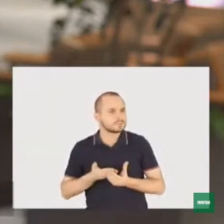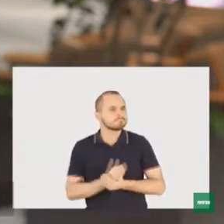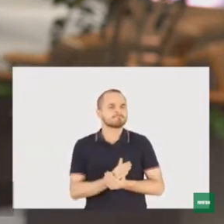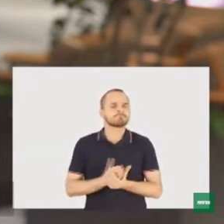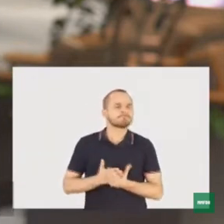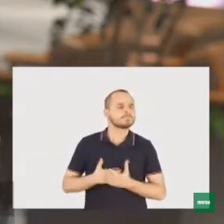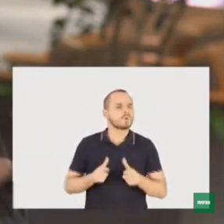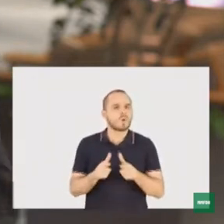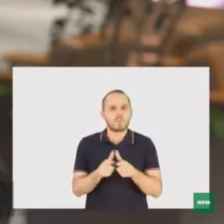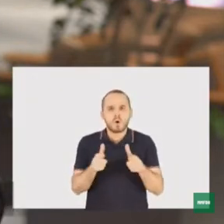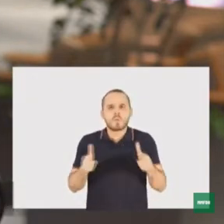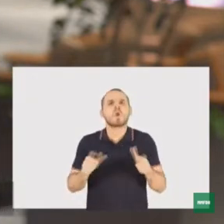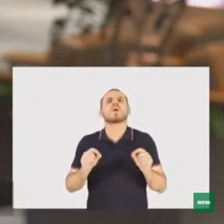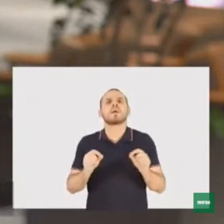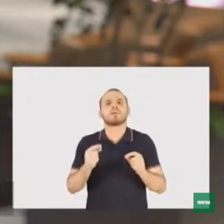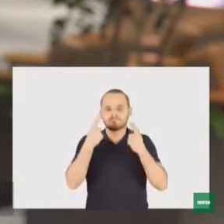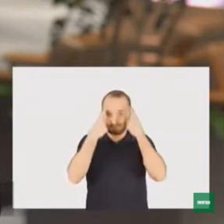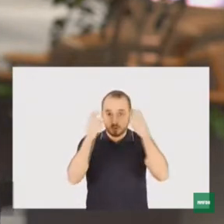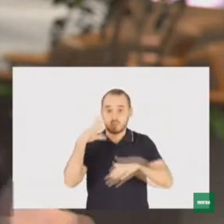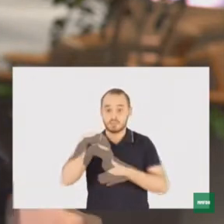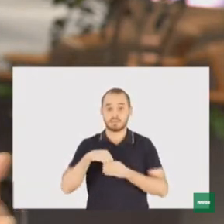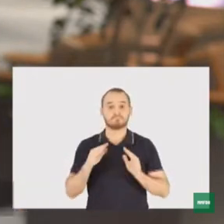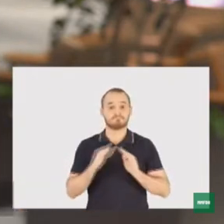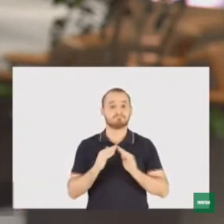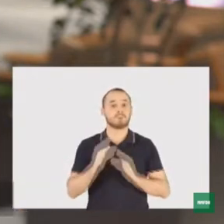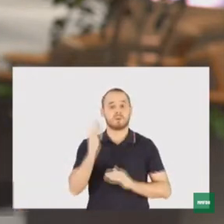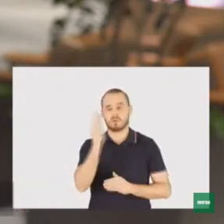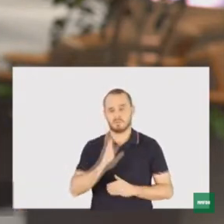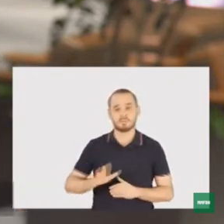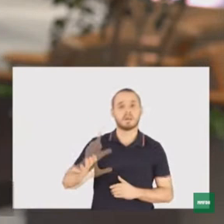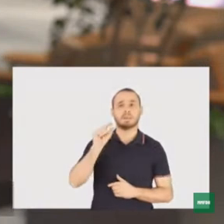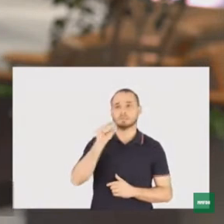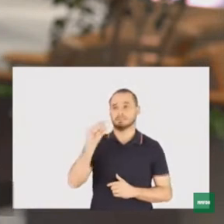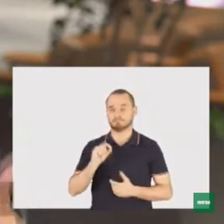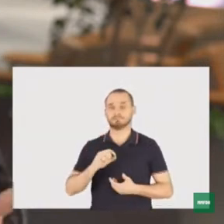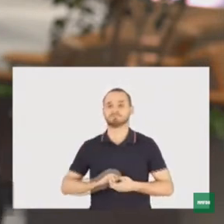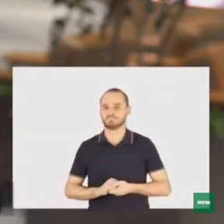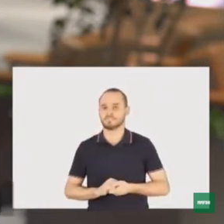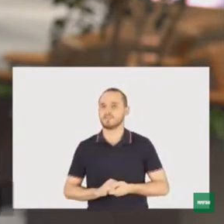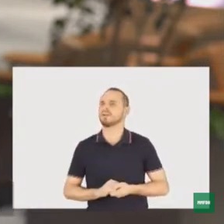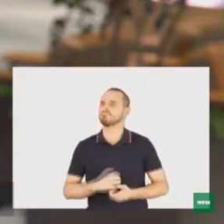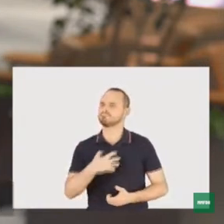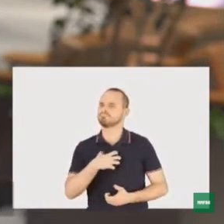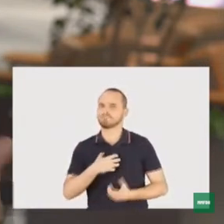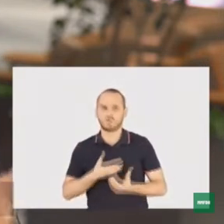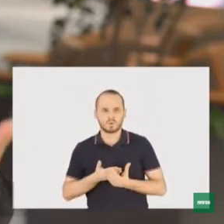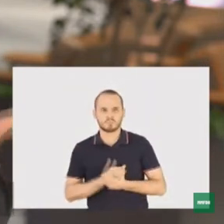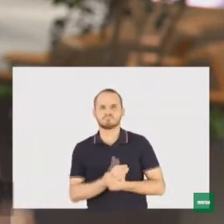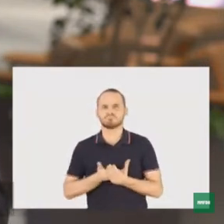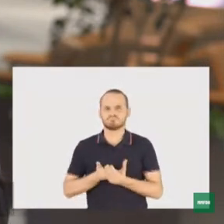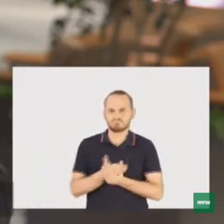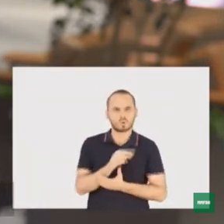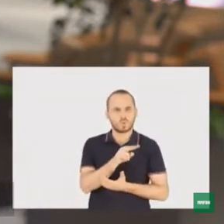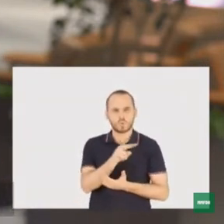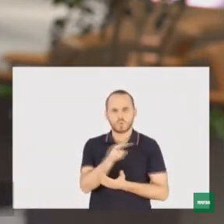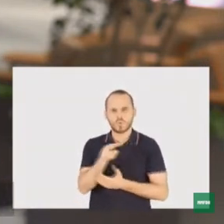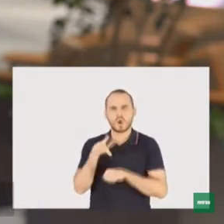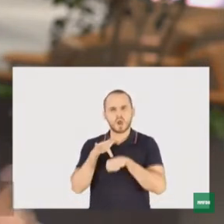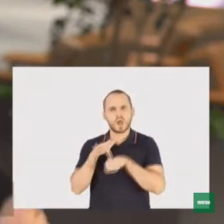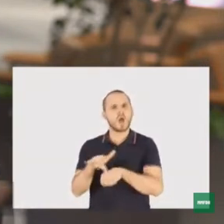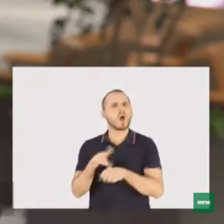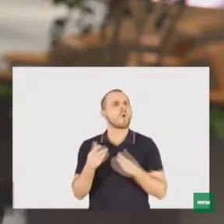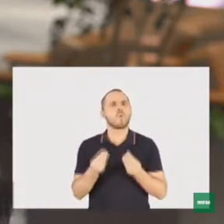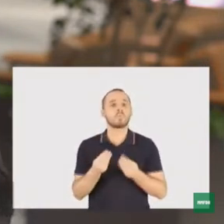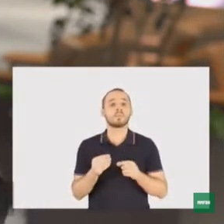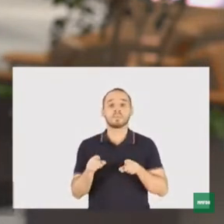de casos envolvendo a violência doméstica em todo o país. E esse inconformismo, frente a uma situação absurda, para